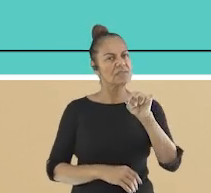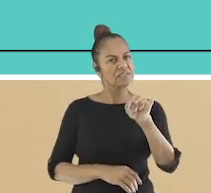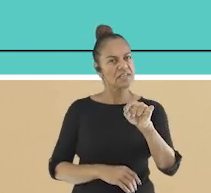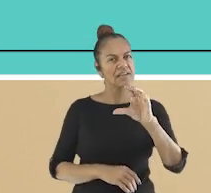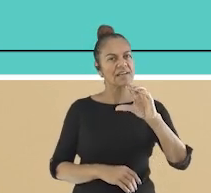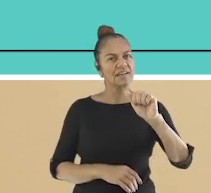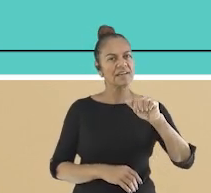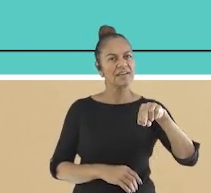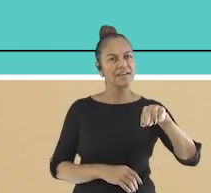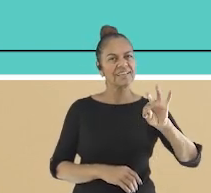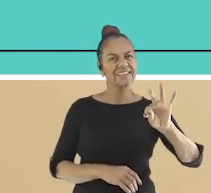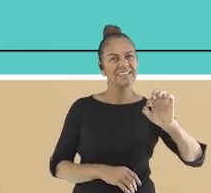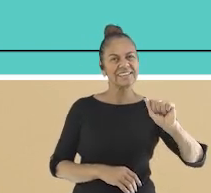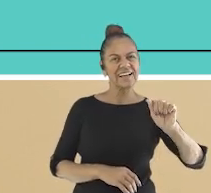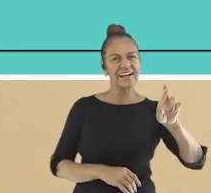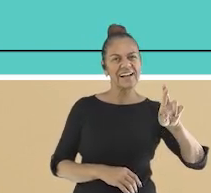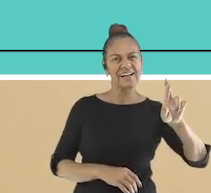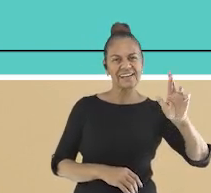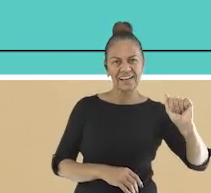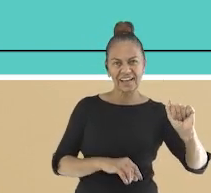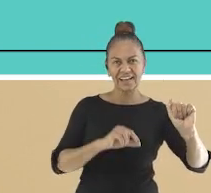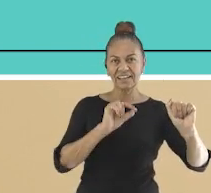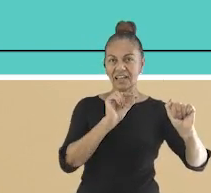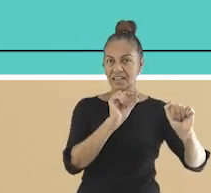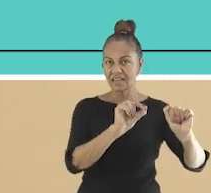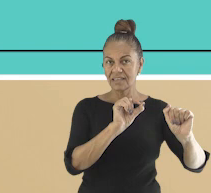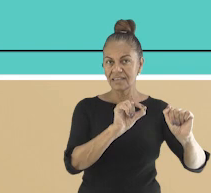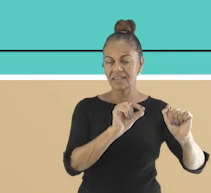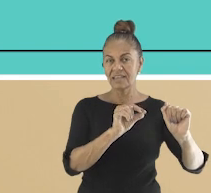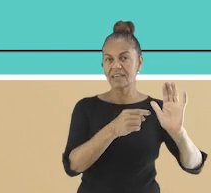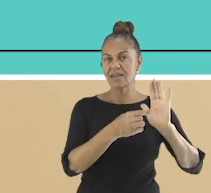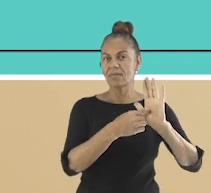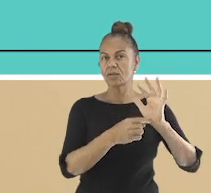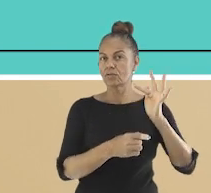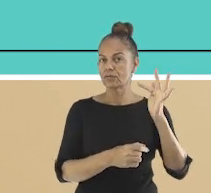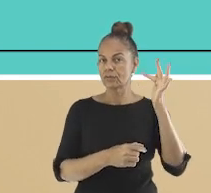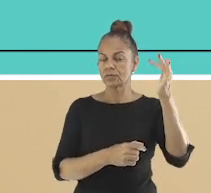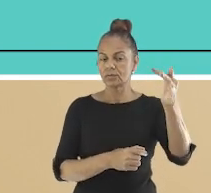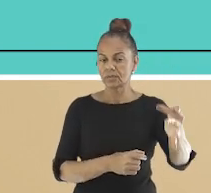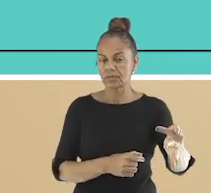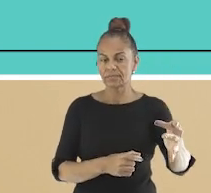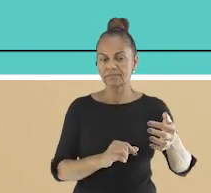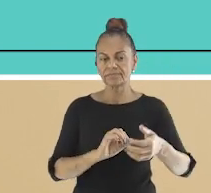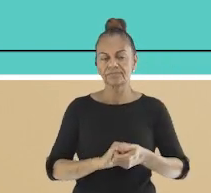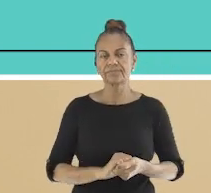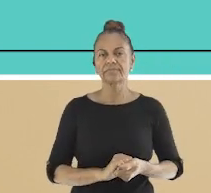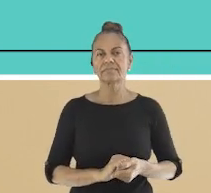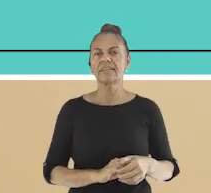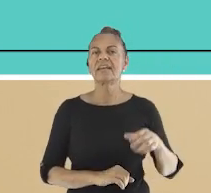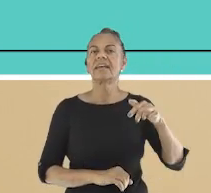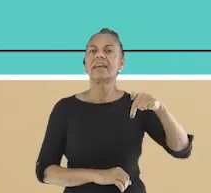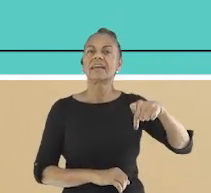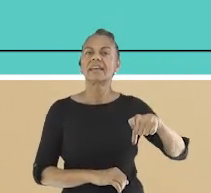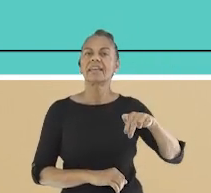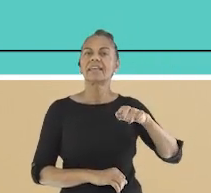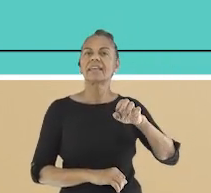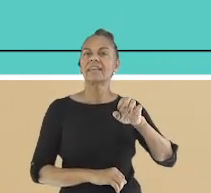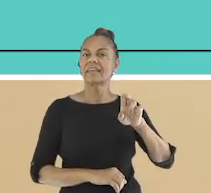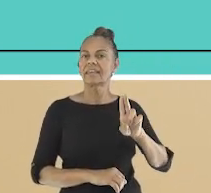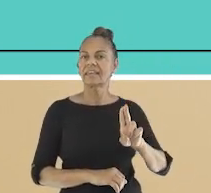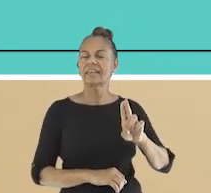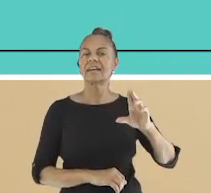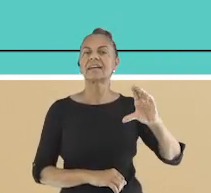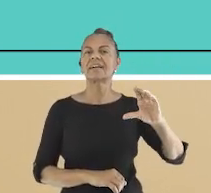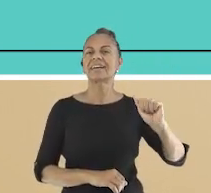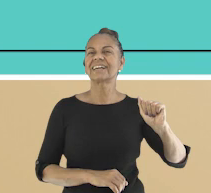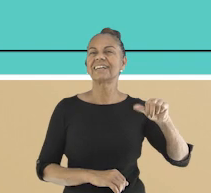ação, que pode acontecer no futuro. Que você cante para mim um dia. Nessa oração, não se tem certeza se a